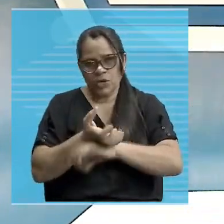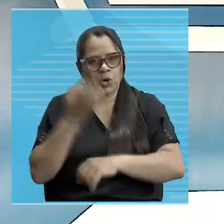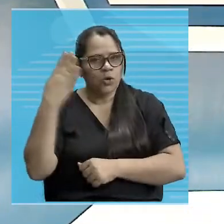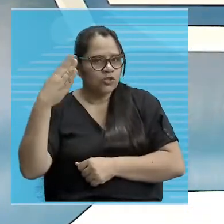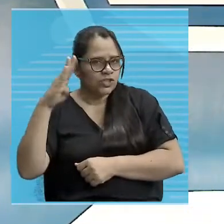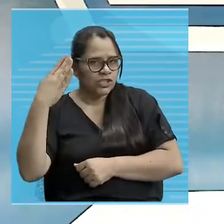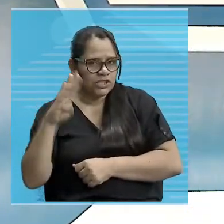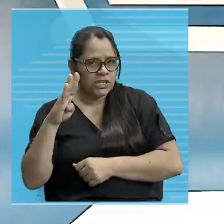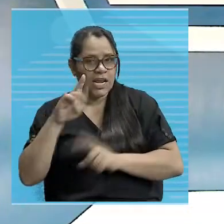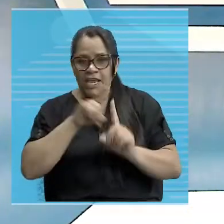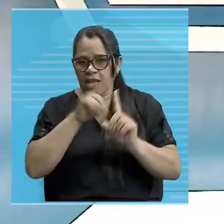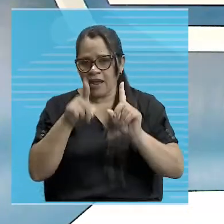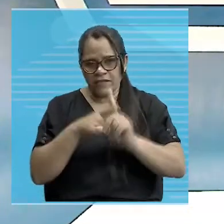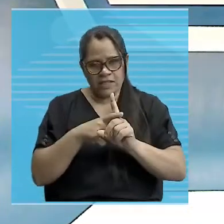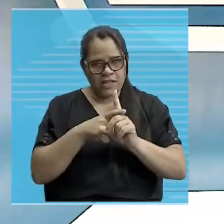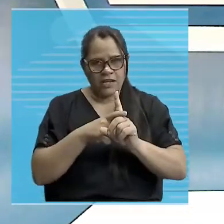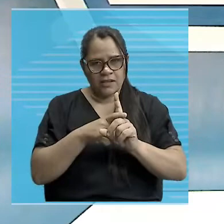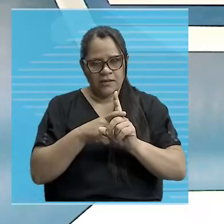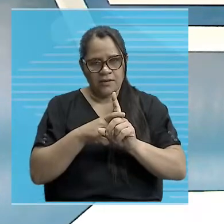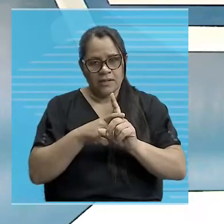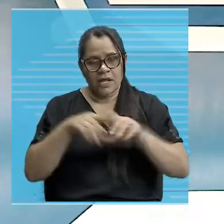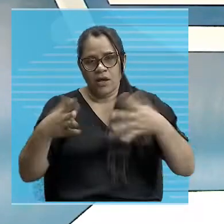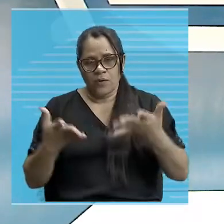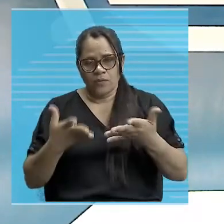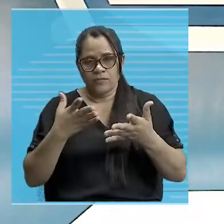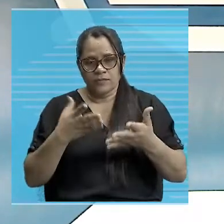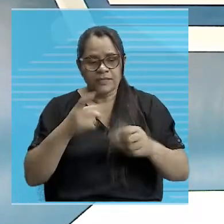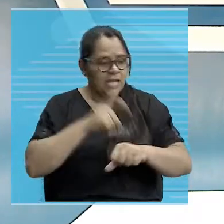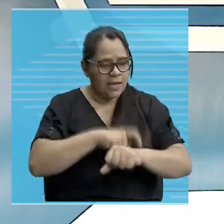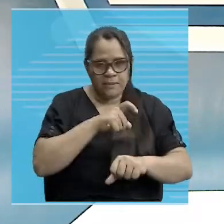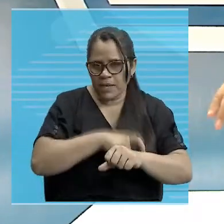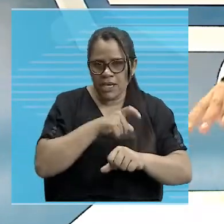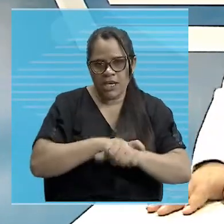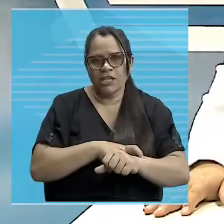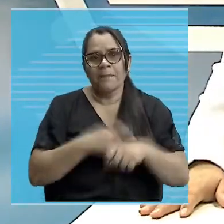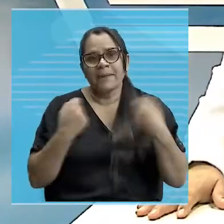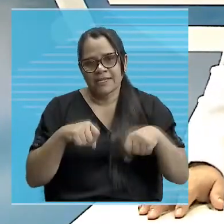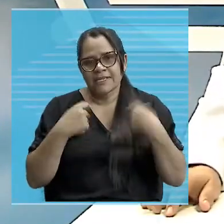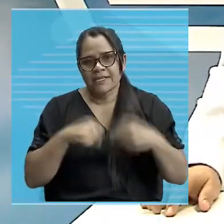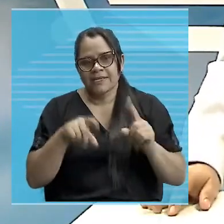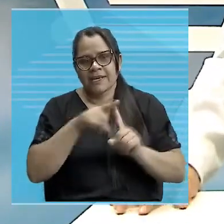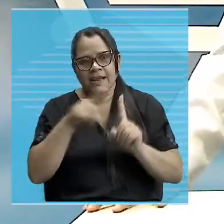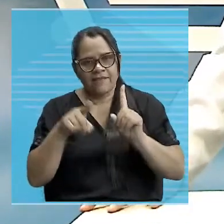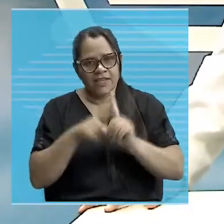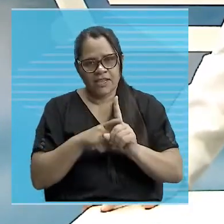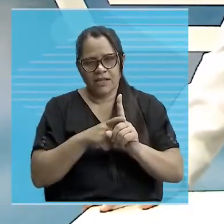Terminar a aula da sua escola, professor, bora, termine que eu estou querendo engravidar, bora. Não, estou pedindo isso aí,